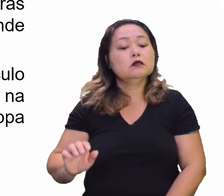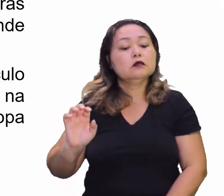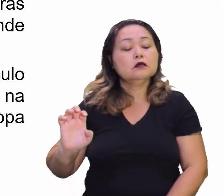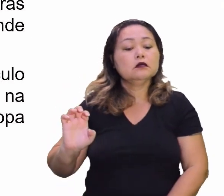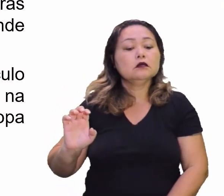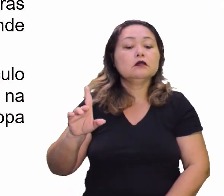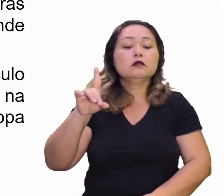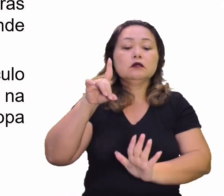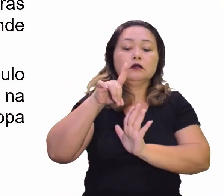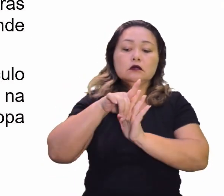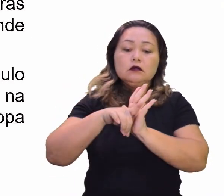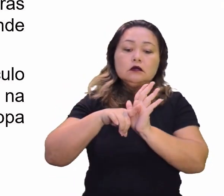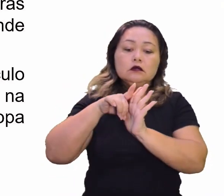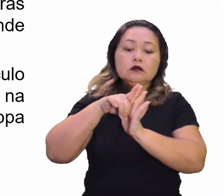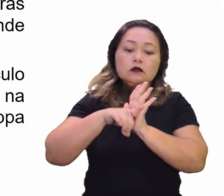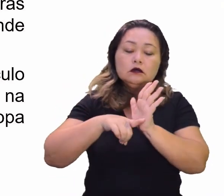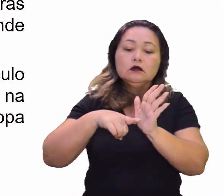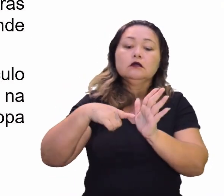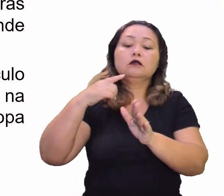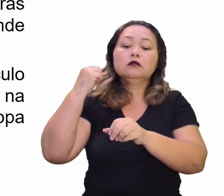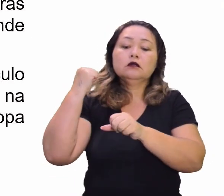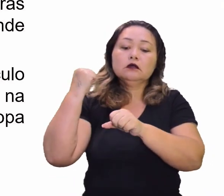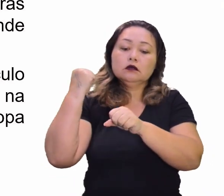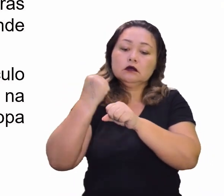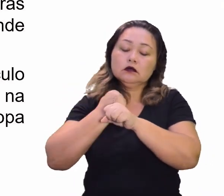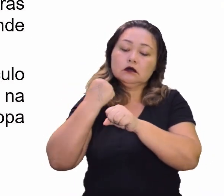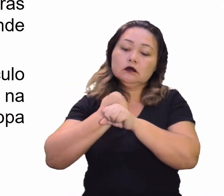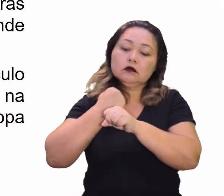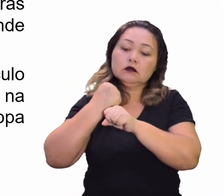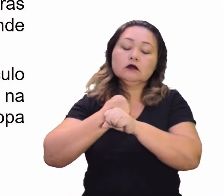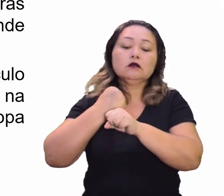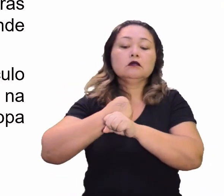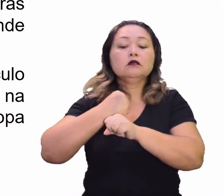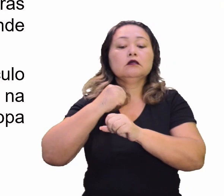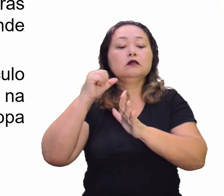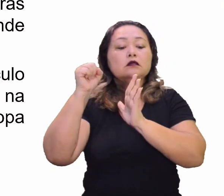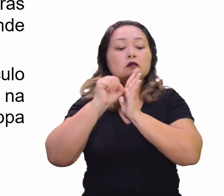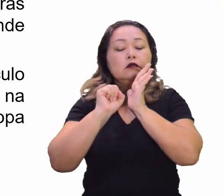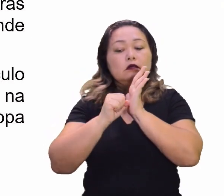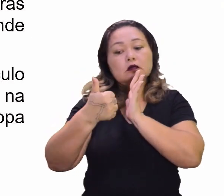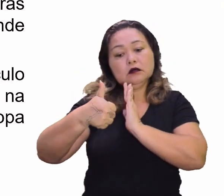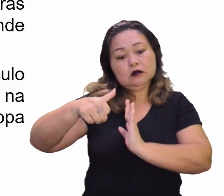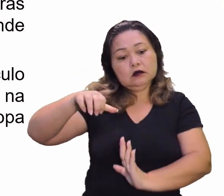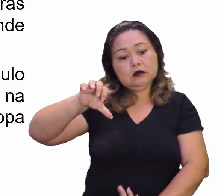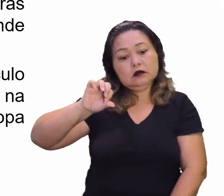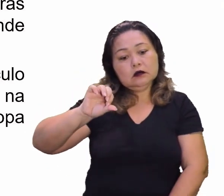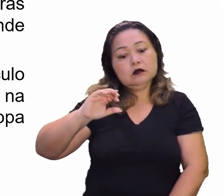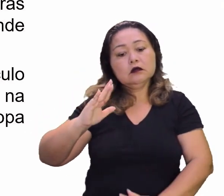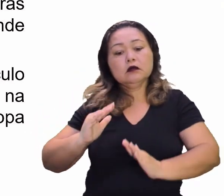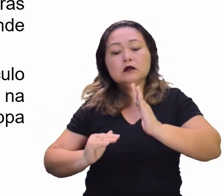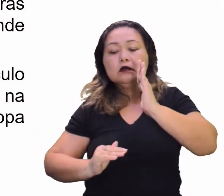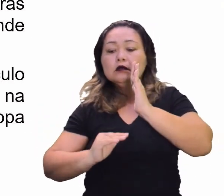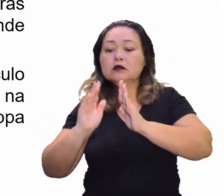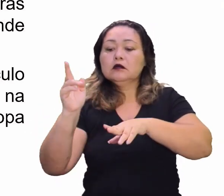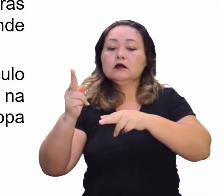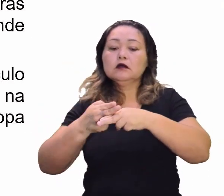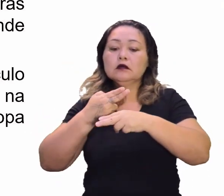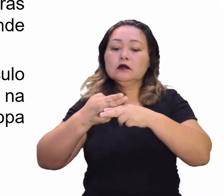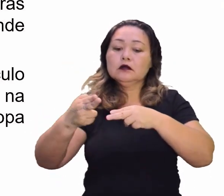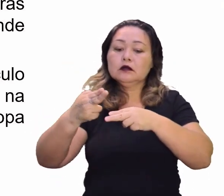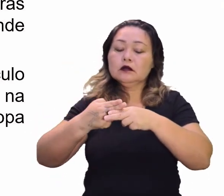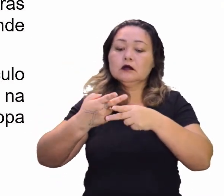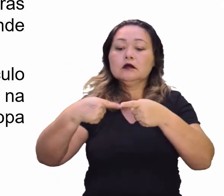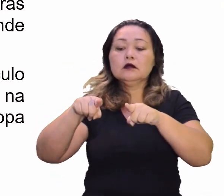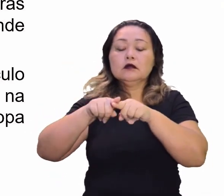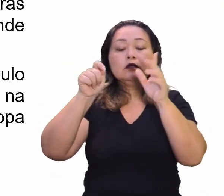trabalhadores. E letra E. A estrada de ferro Madeira-Mamoré foi construída no século XIX, no auge do ciclo